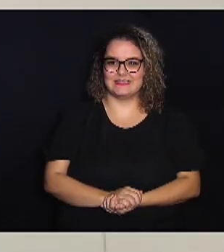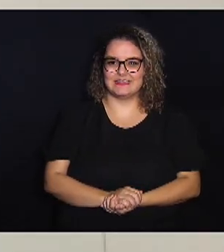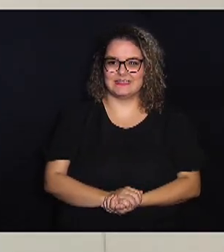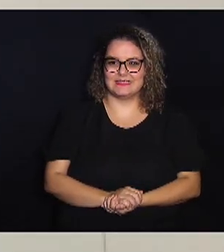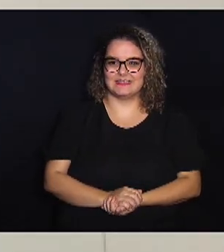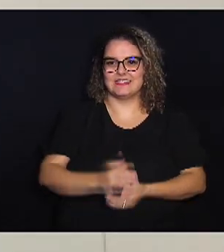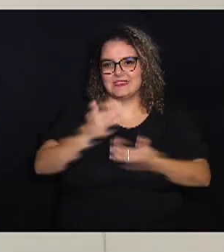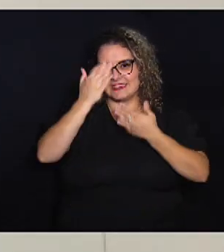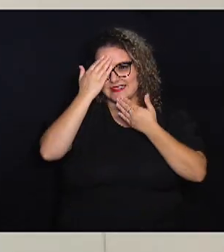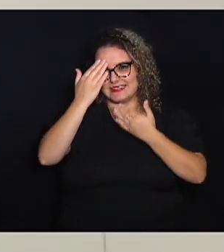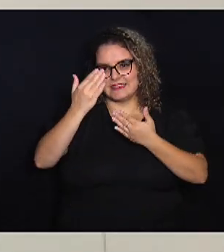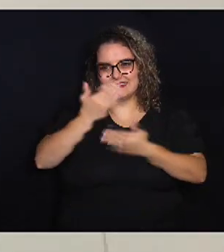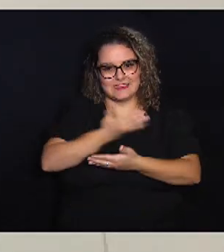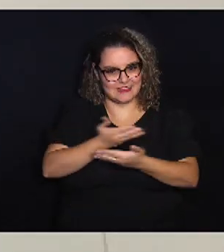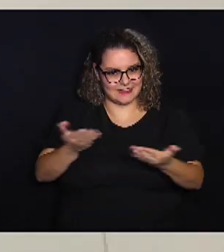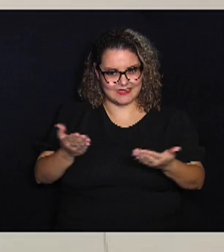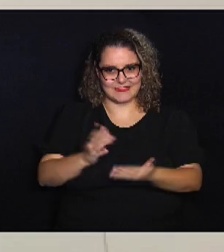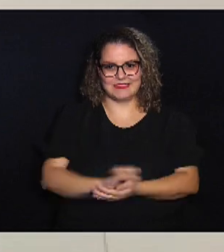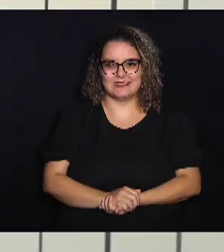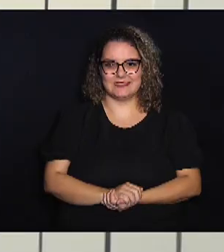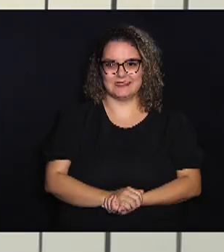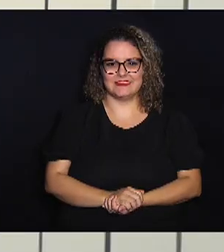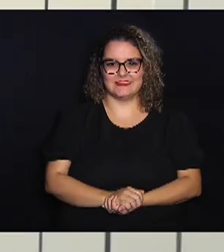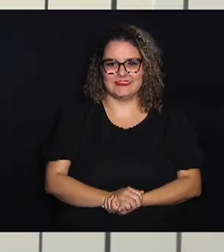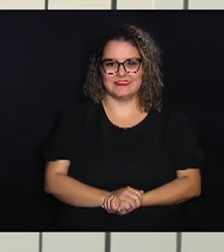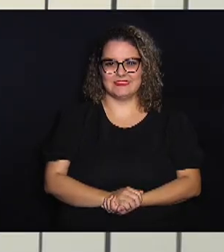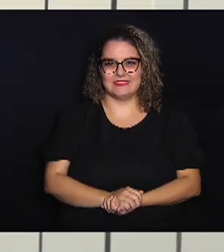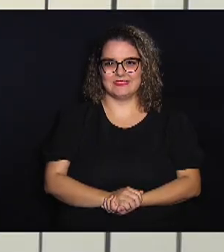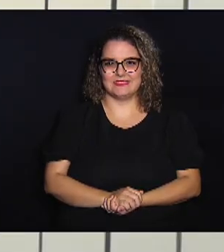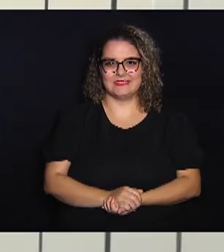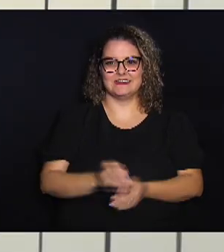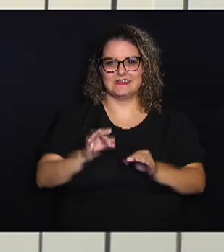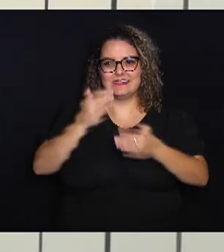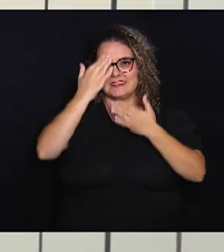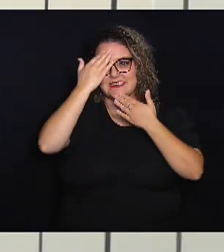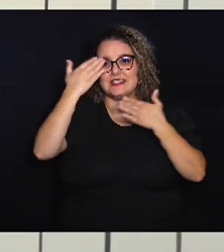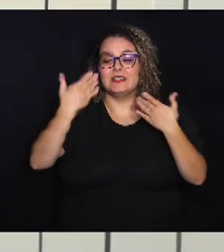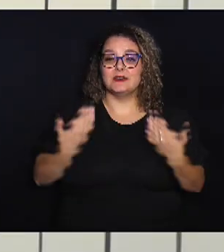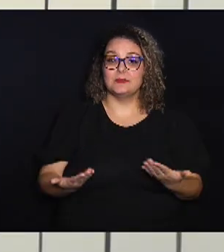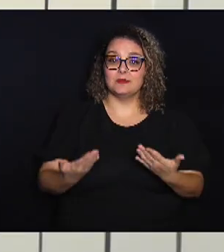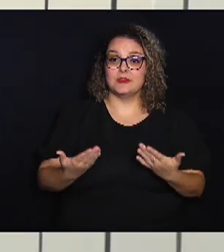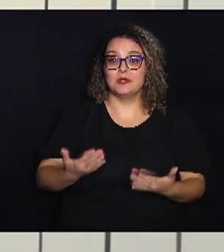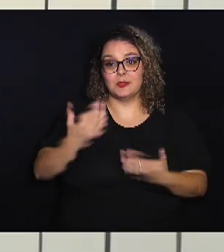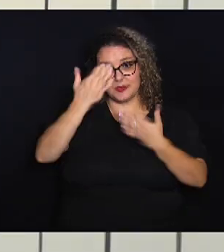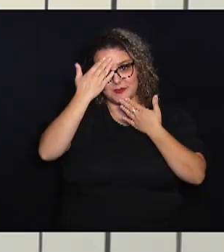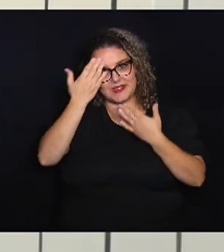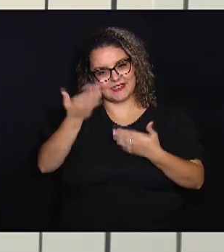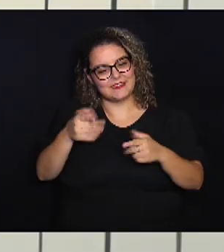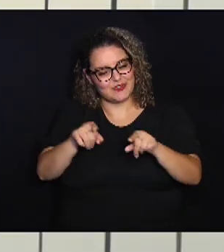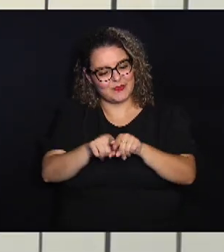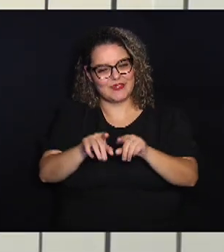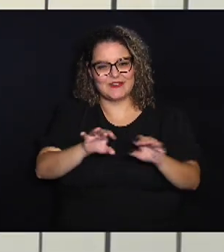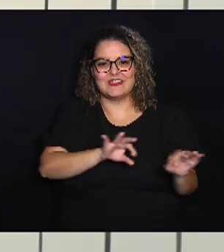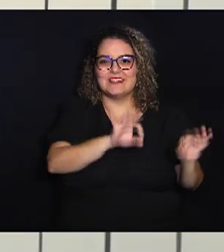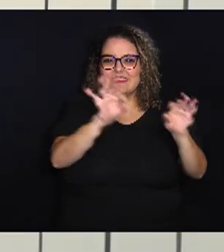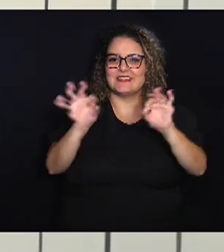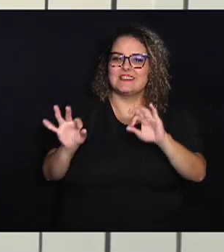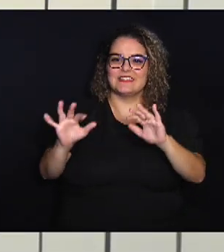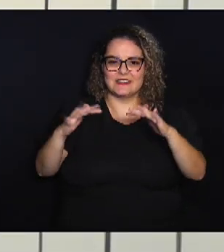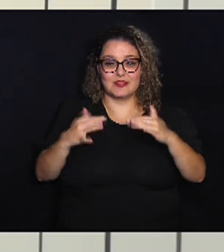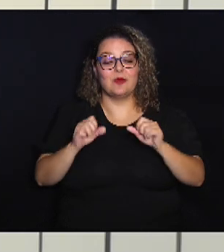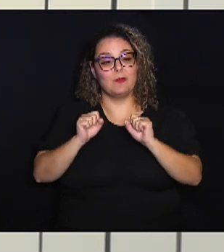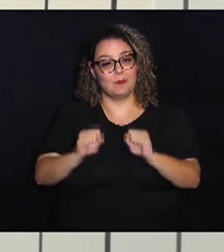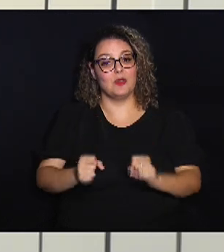Muito obrigada a vocês. Tá certo, obrigada. Obrigada também pela sua companhia. Você